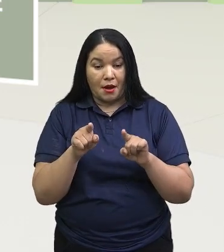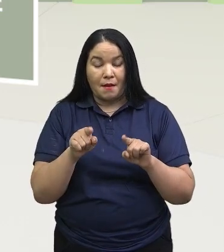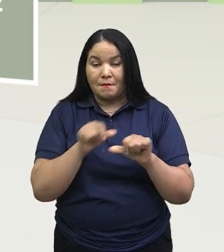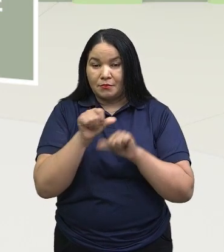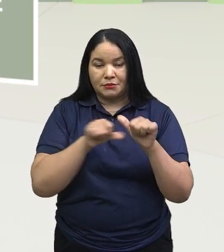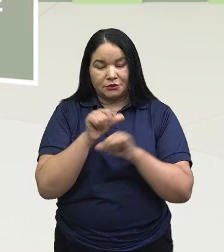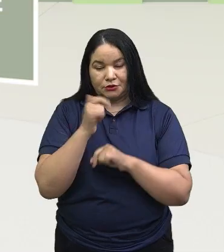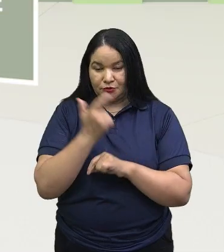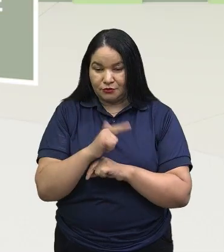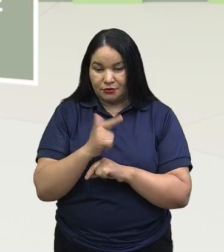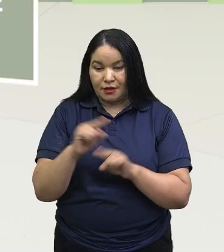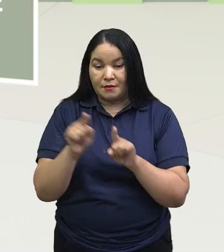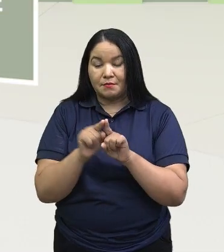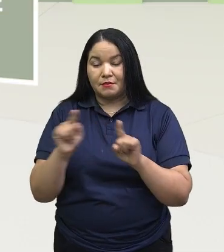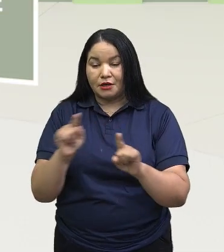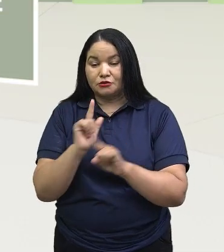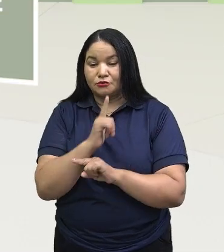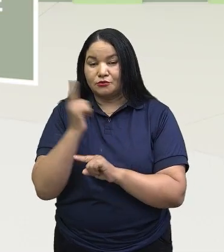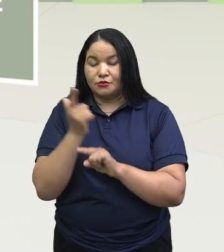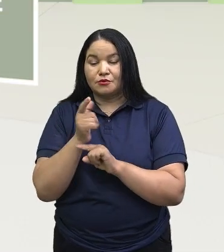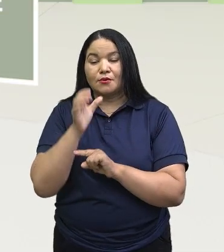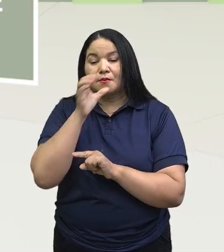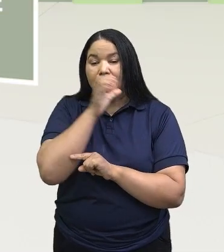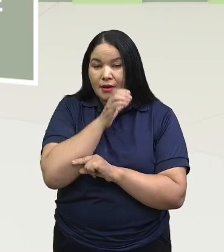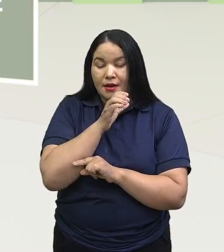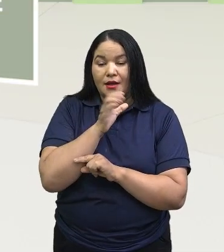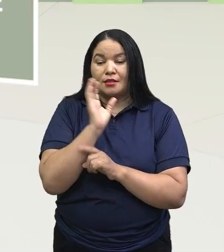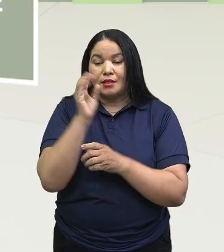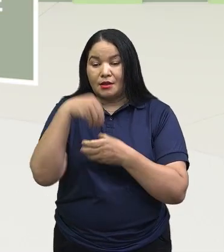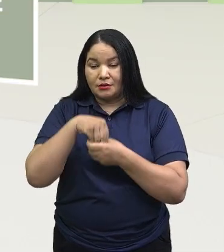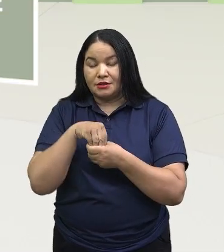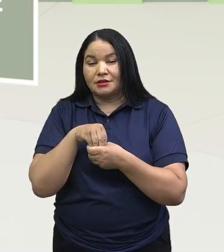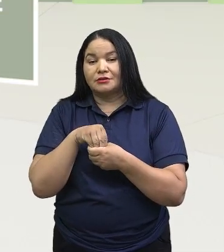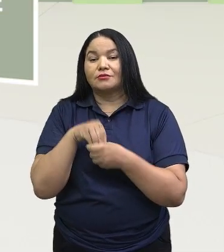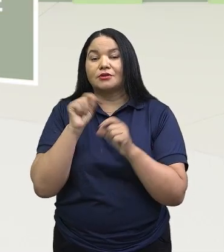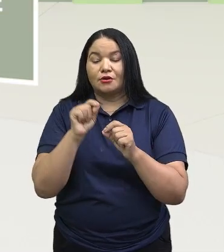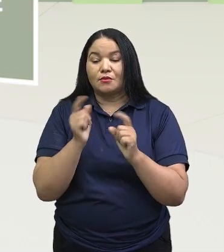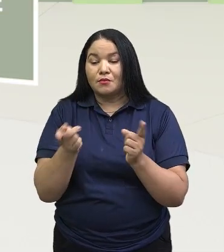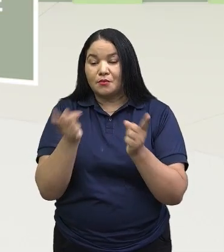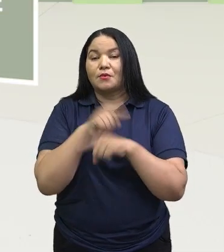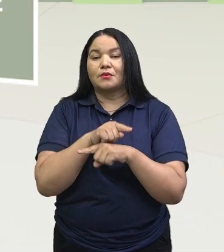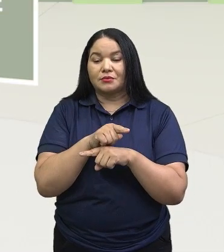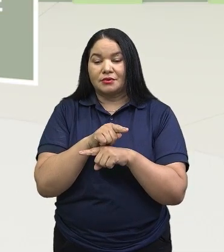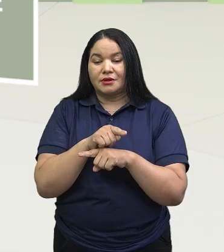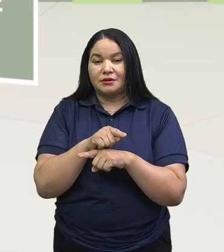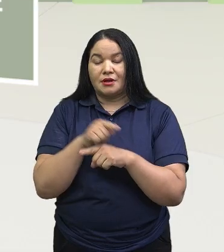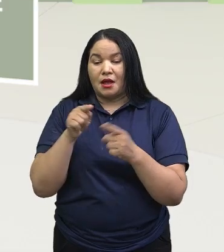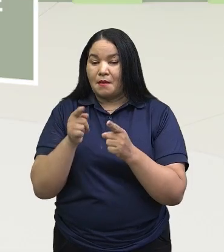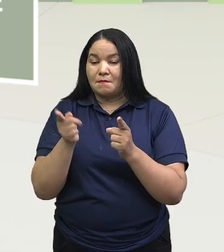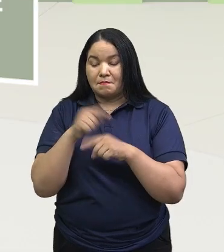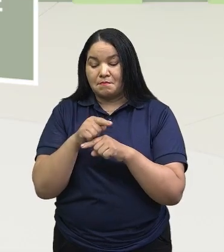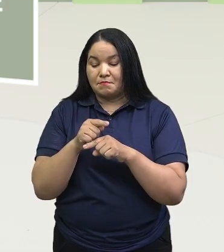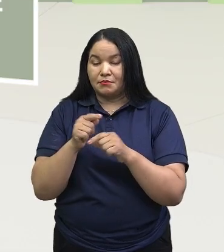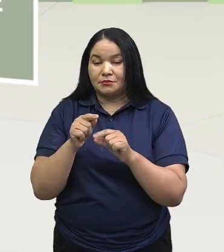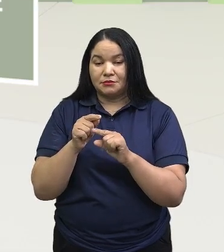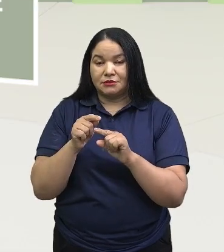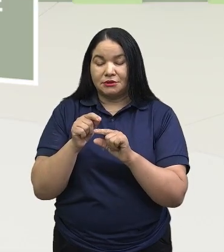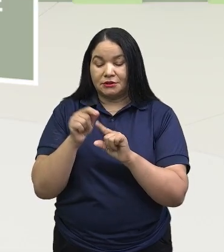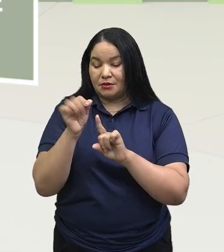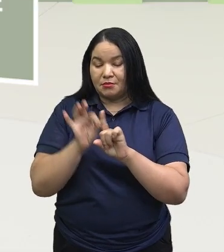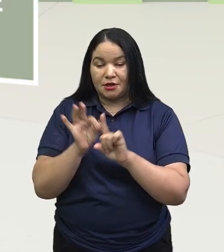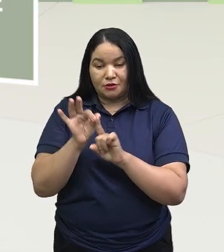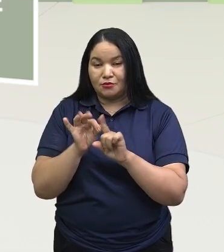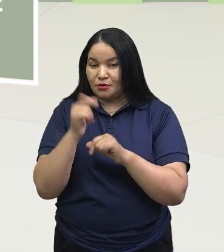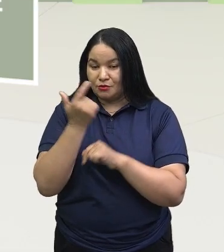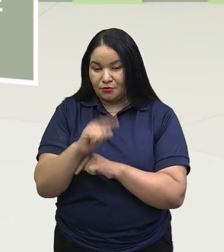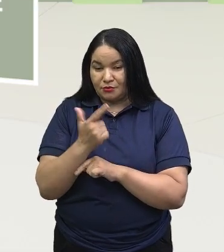físico. Já no calor latente, nós teremos exatamente o inverso. Não vai haver mudança de temperatura e